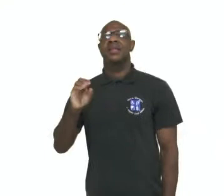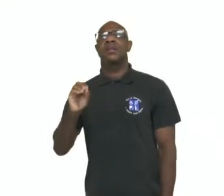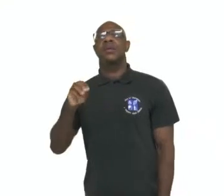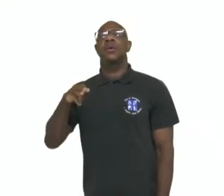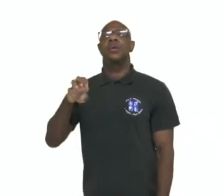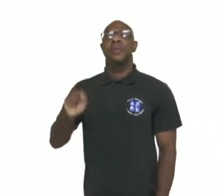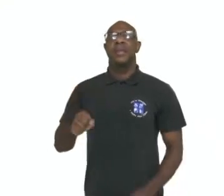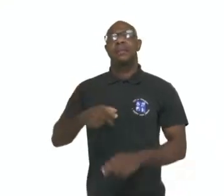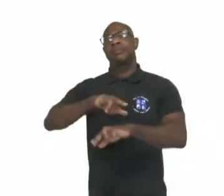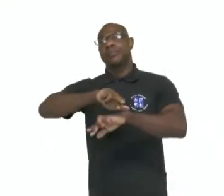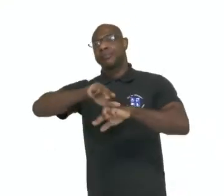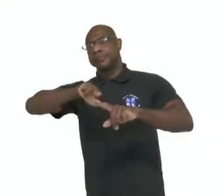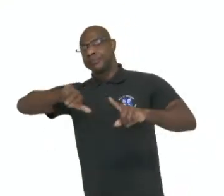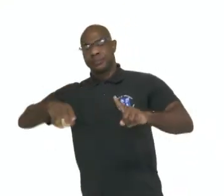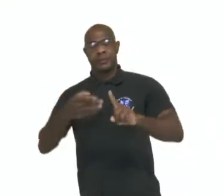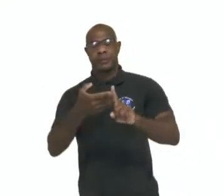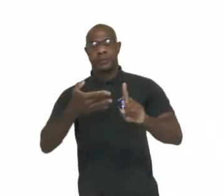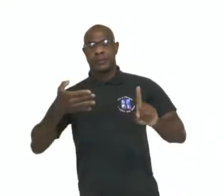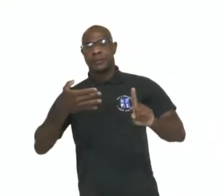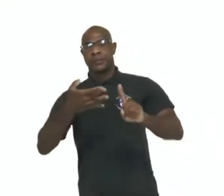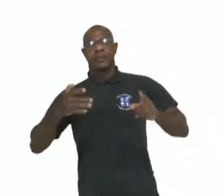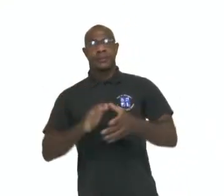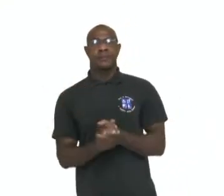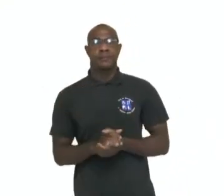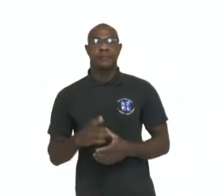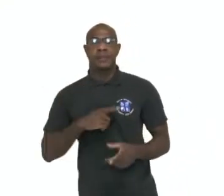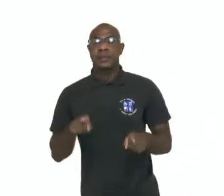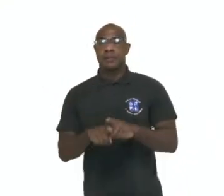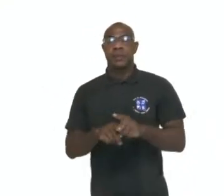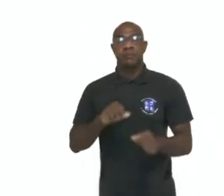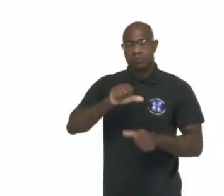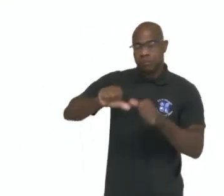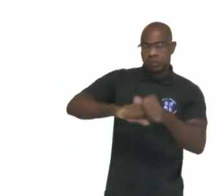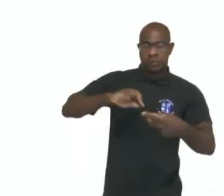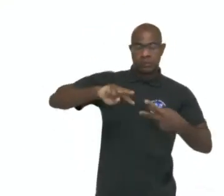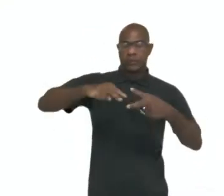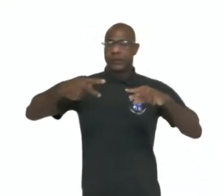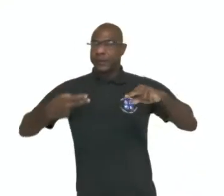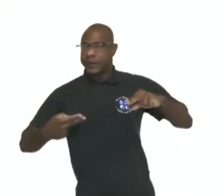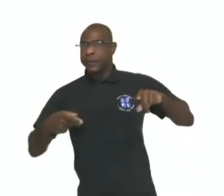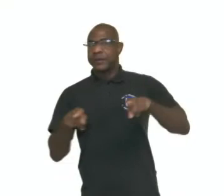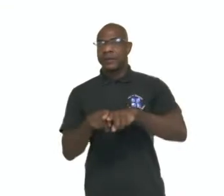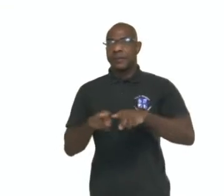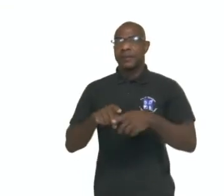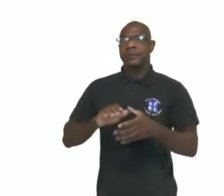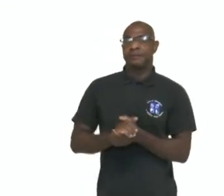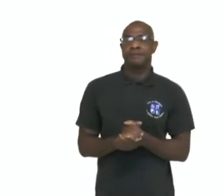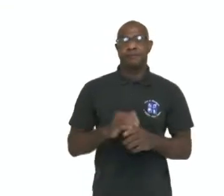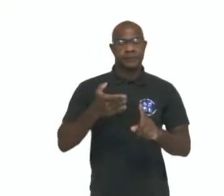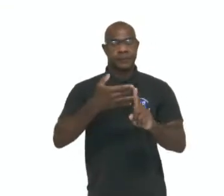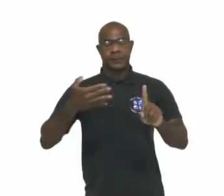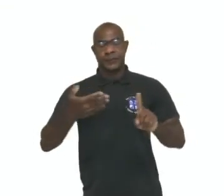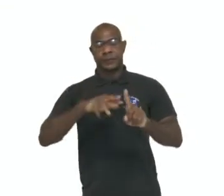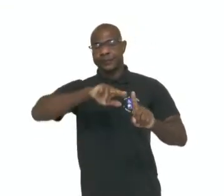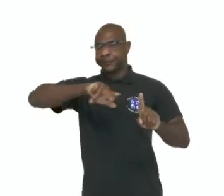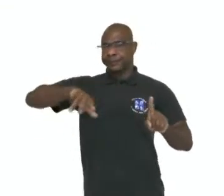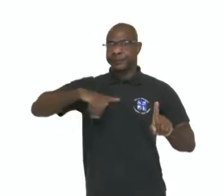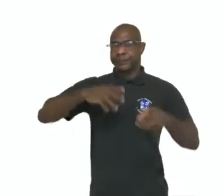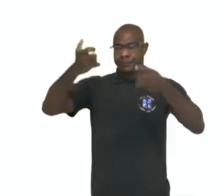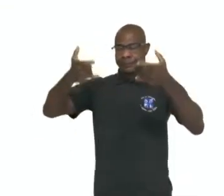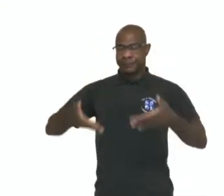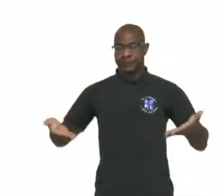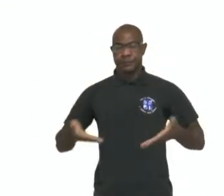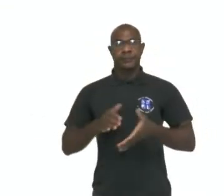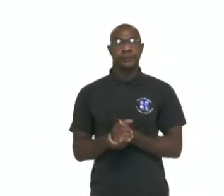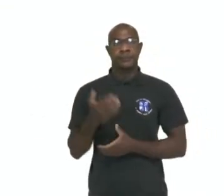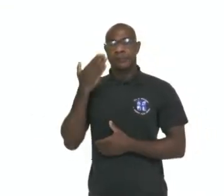Vamos conhecer as alterações genéticas da síndrome de Turner e da síndrome de Klinefelter. Vamos